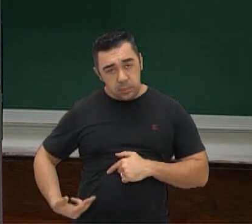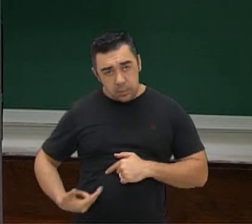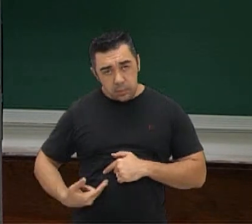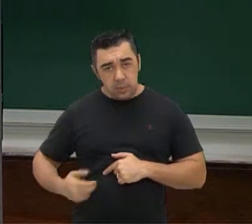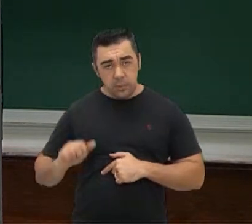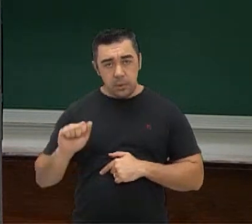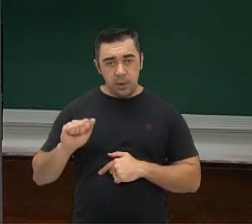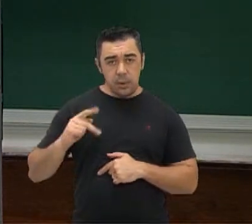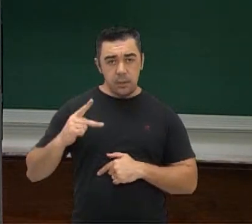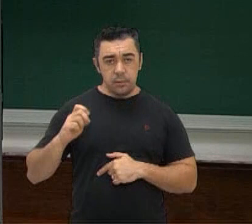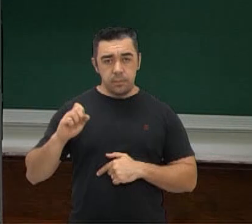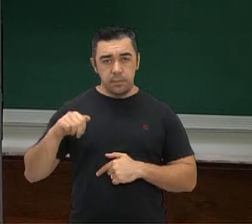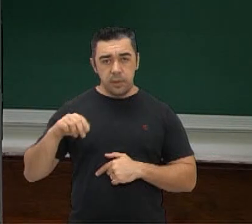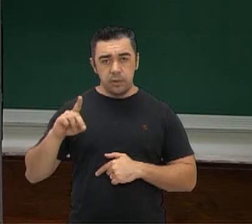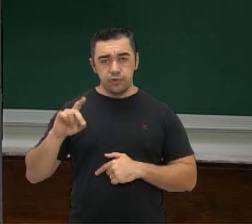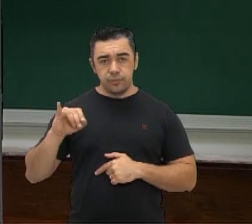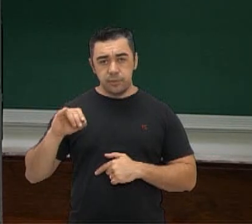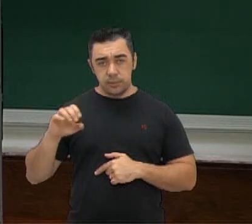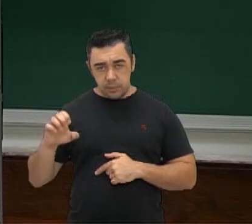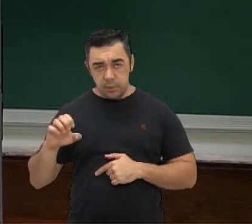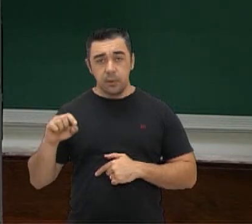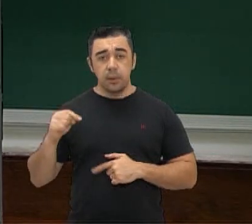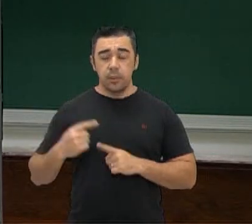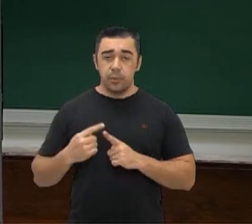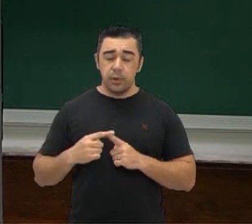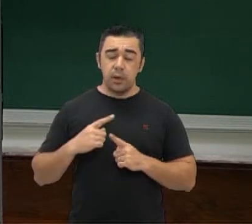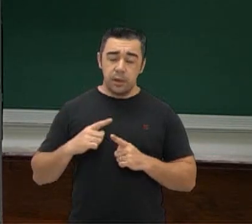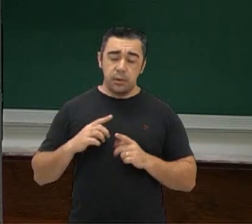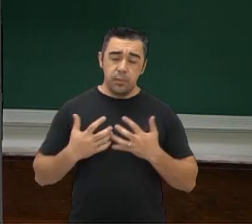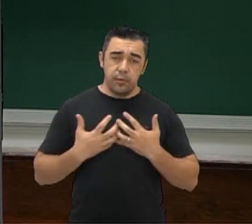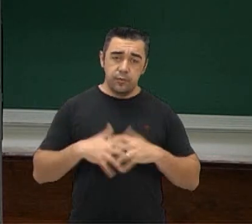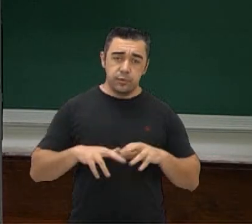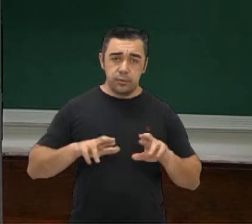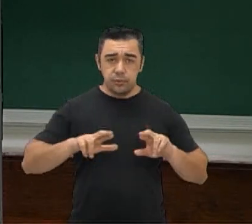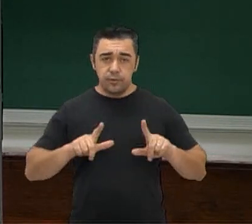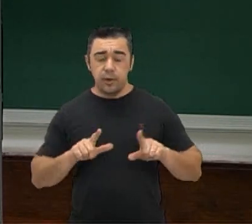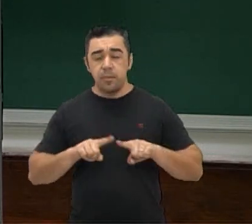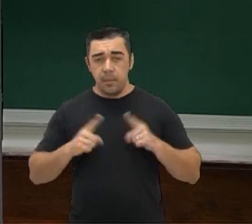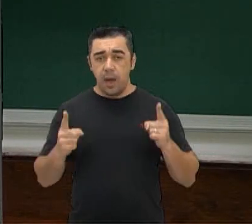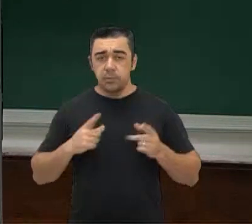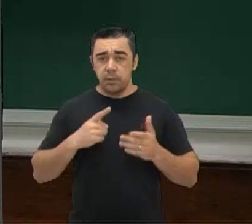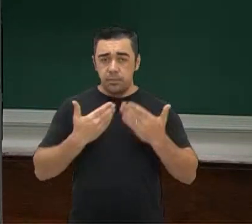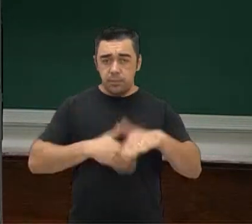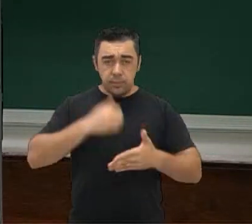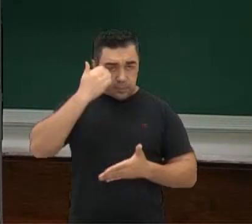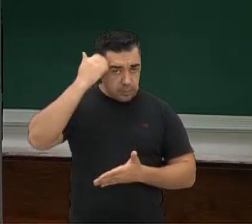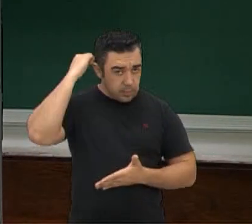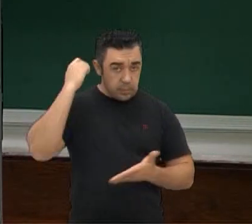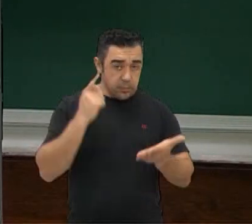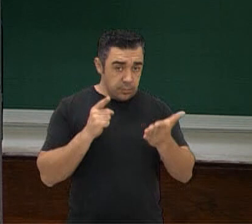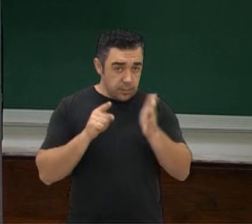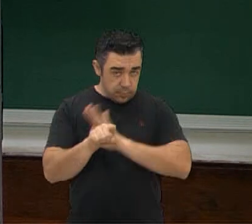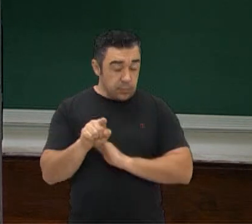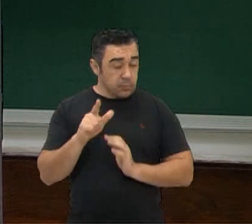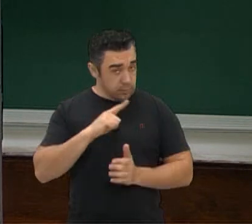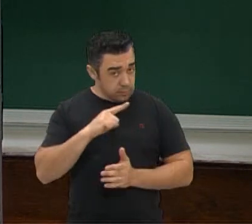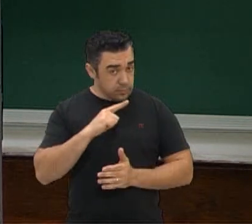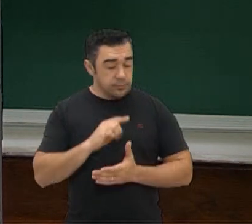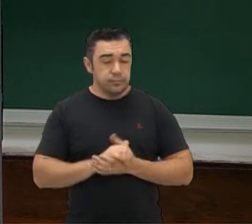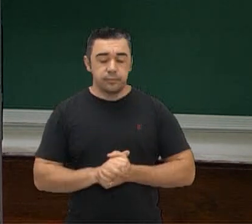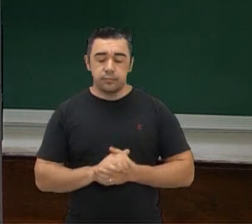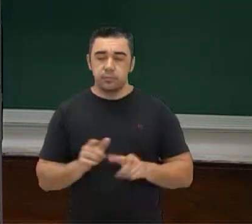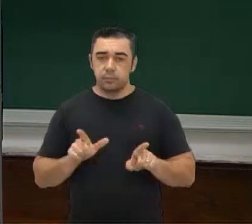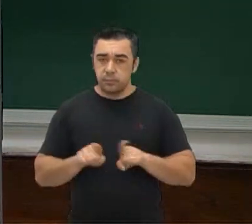órgão vestigial, porque ele adquiriu uma função secundária, mas que alguns vestibulares ainda cobram. A gente comentou também do